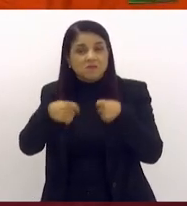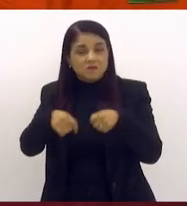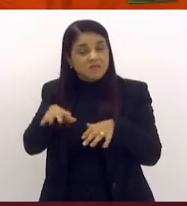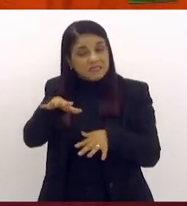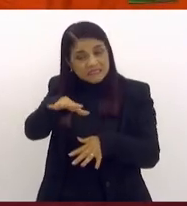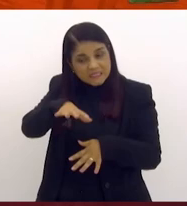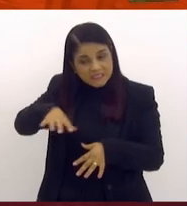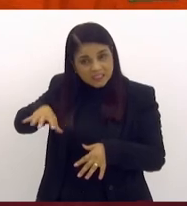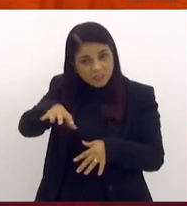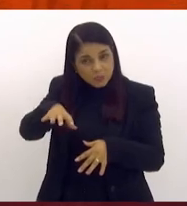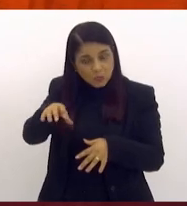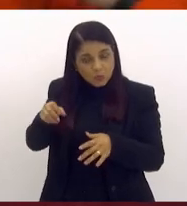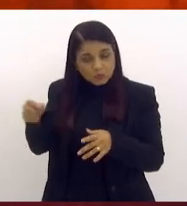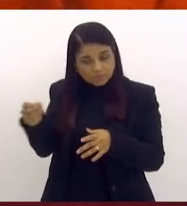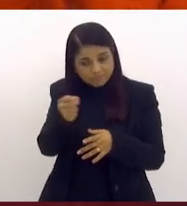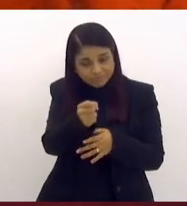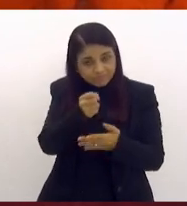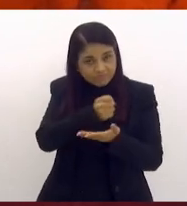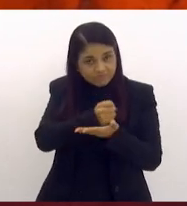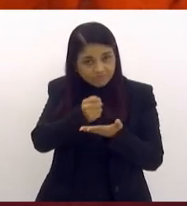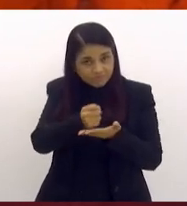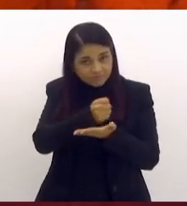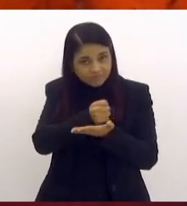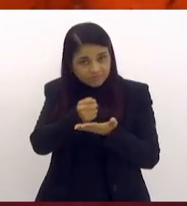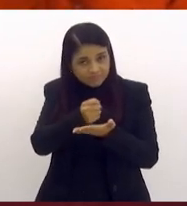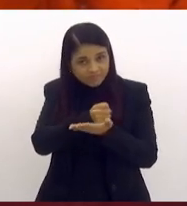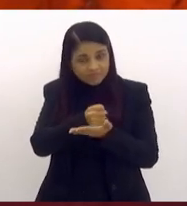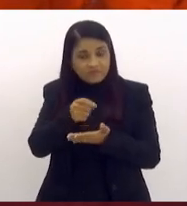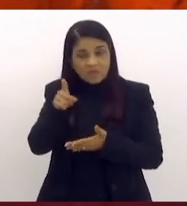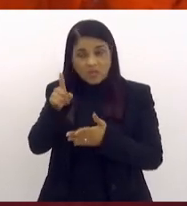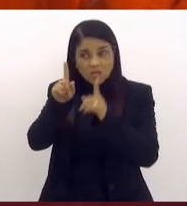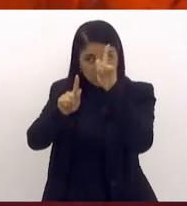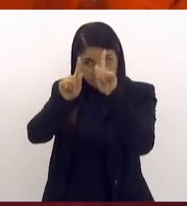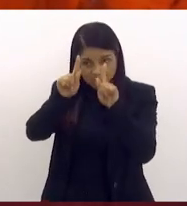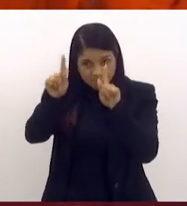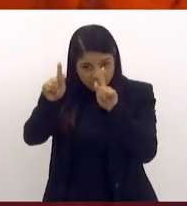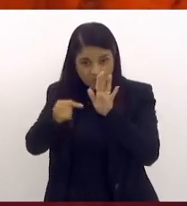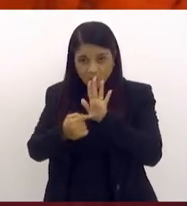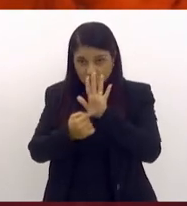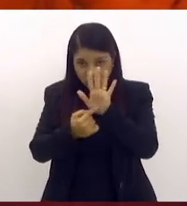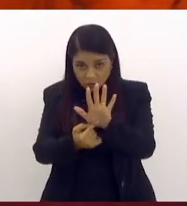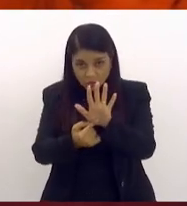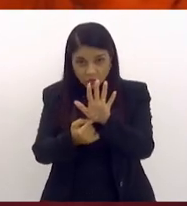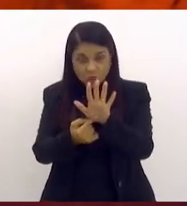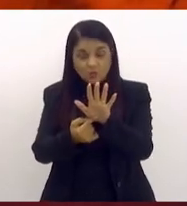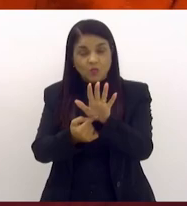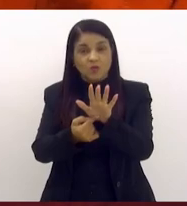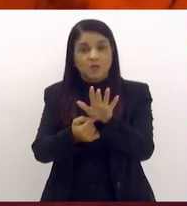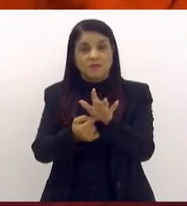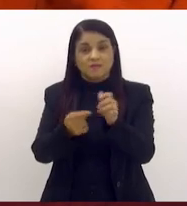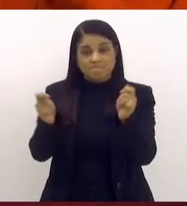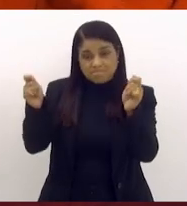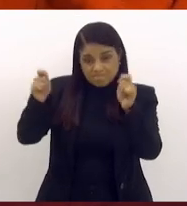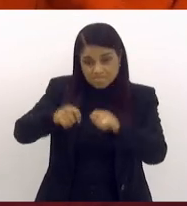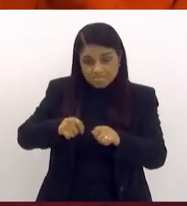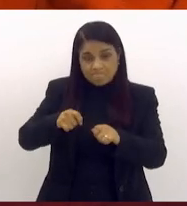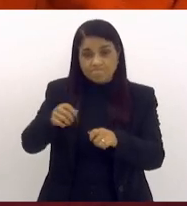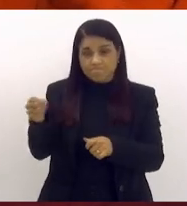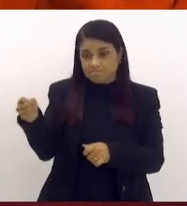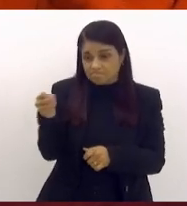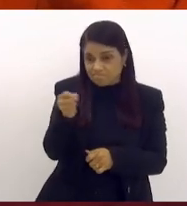setor que gera empregos nessa qualidade que o takx que nos mostrou que dá a possibilidade de uma massa salarial